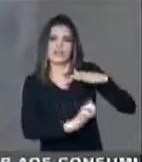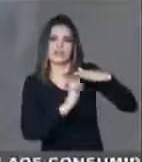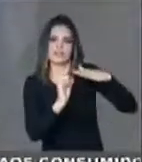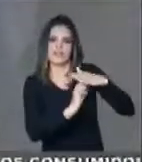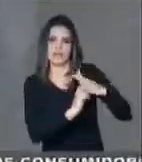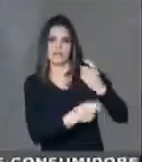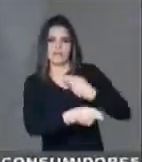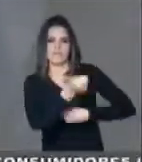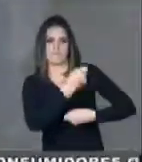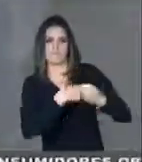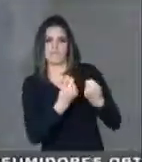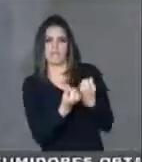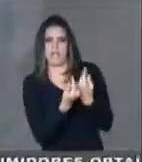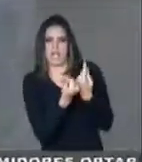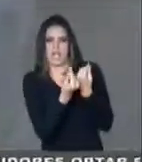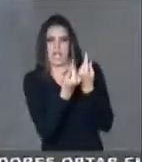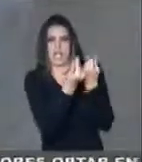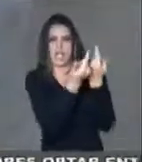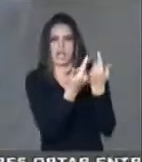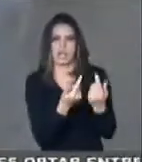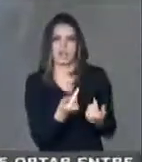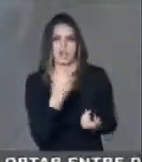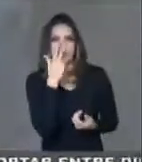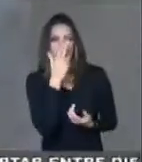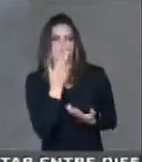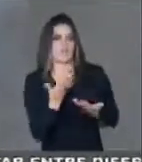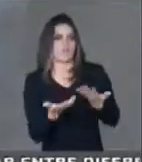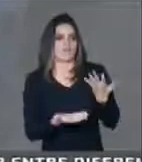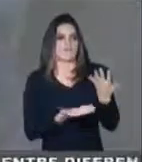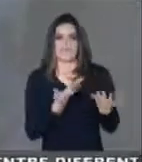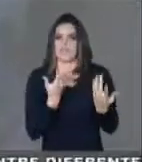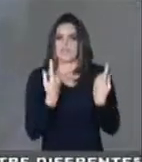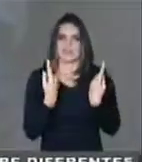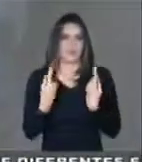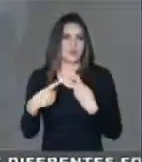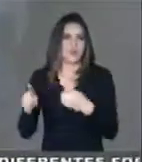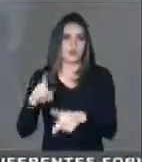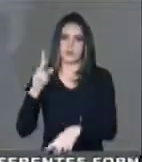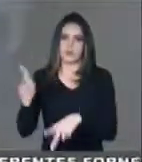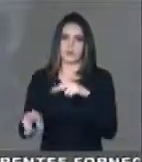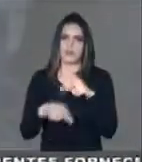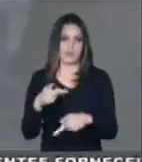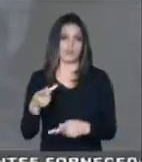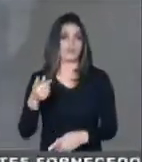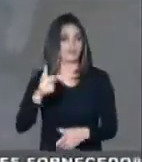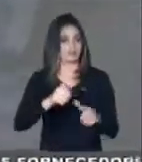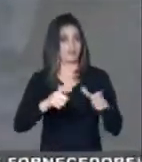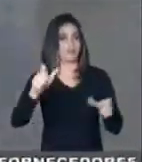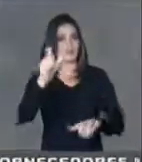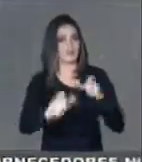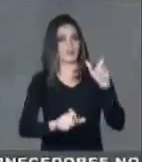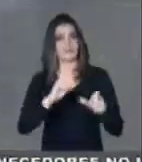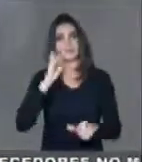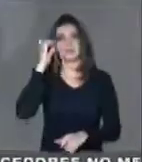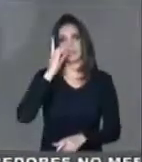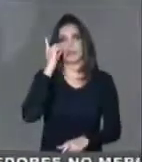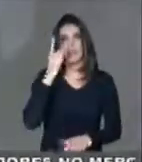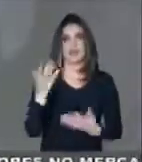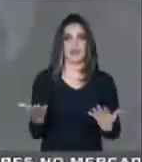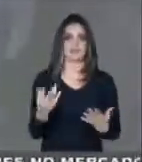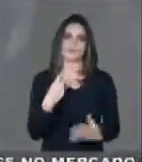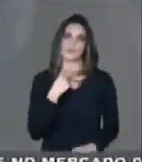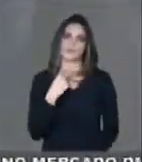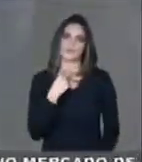financeiras, essa sanha antissoberana da maioria deste Congresso Nacional, que nós não